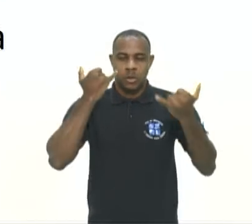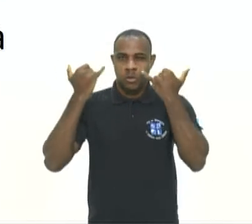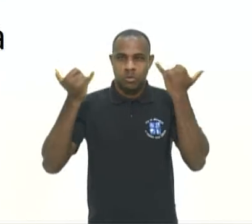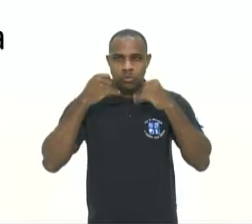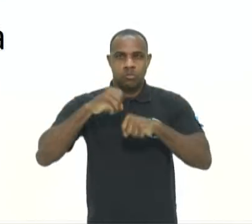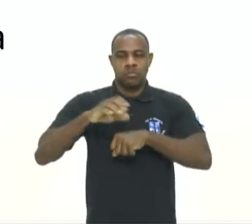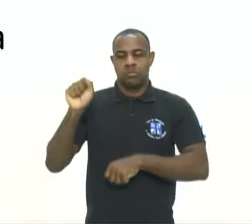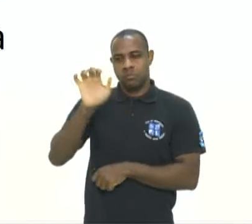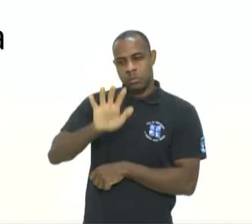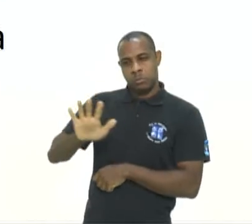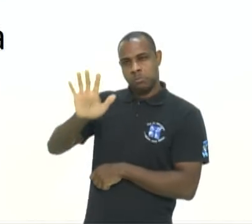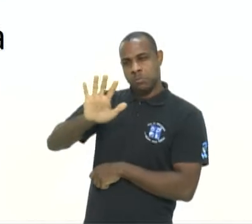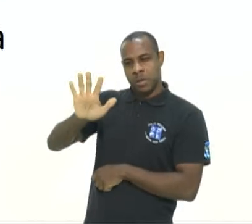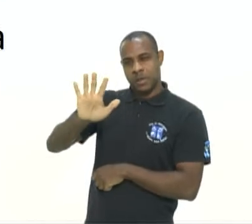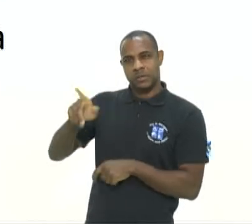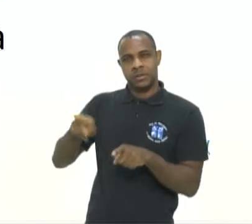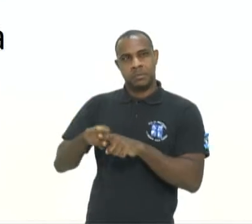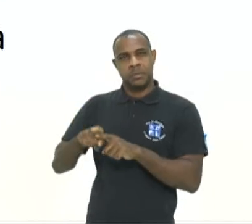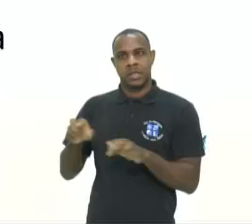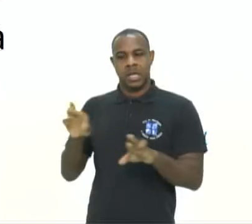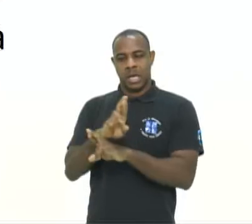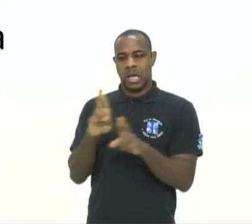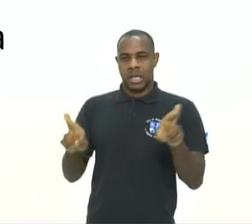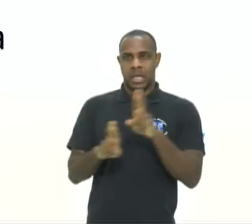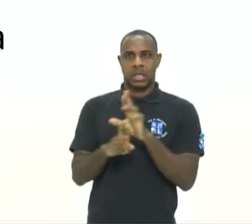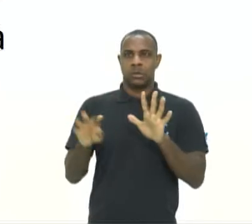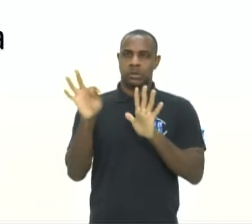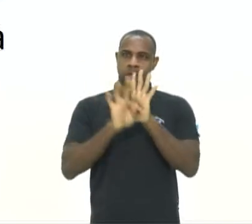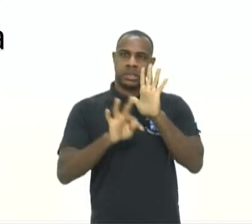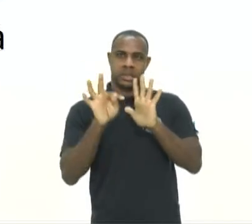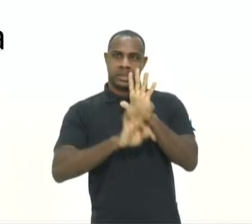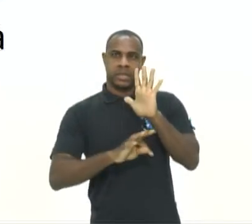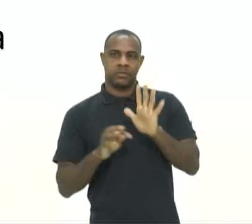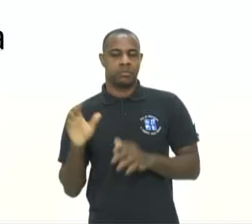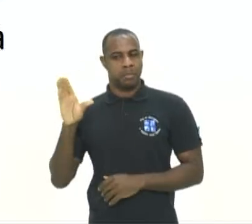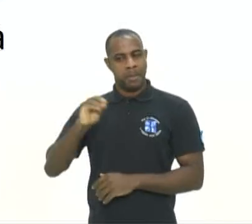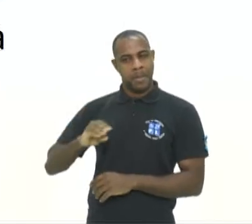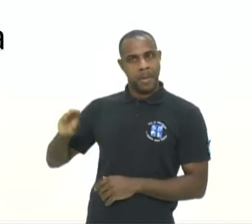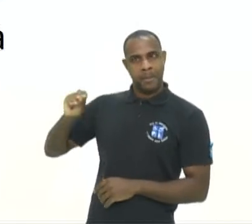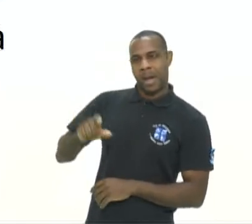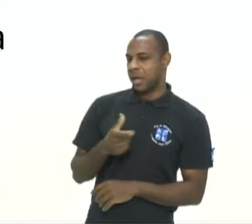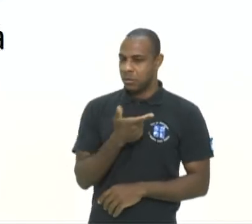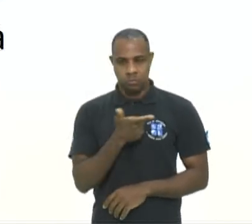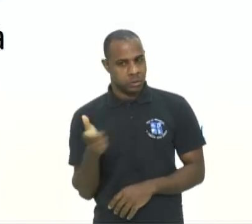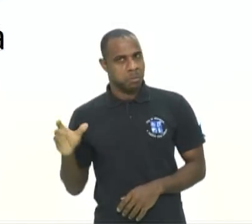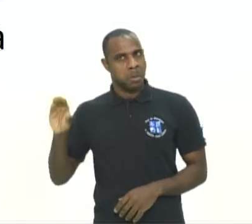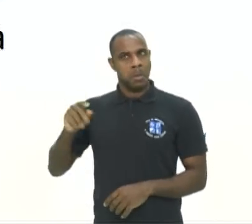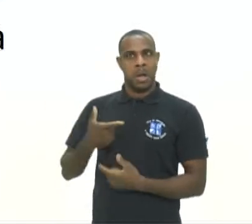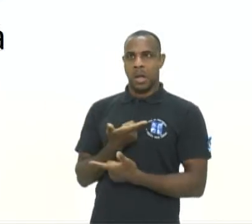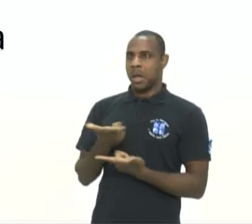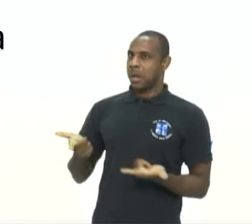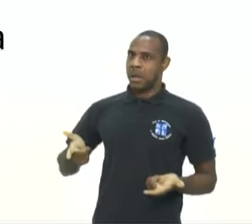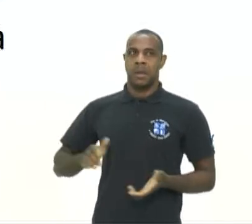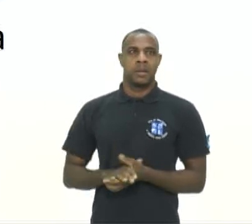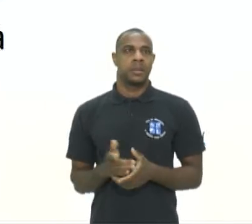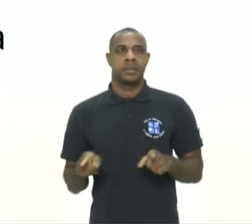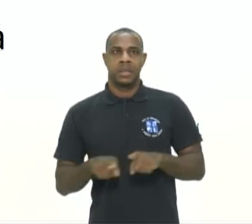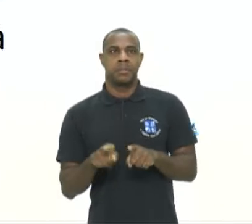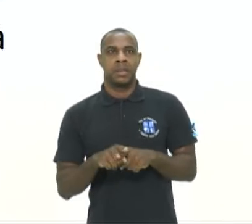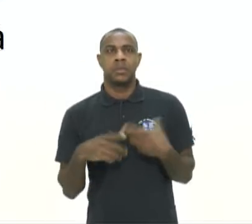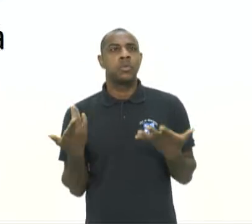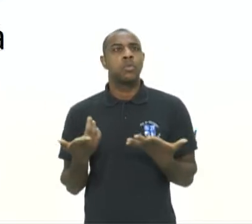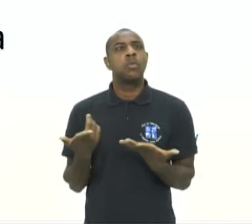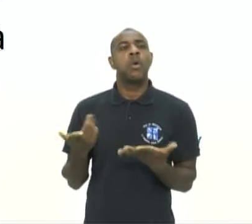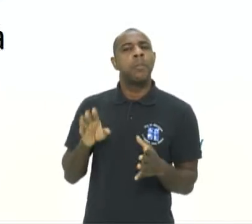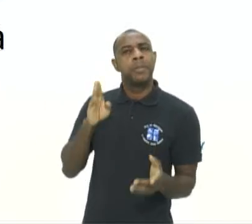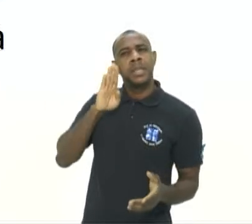imagens, estabelecendo a relação entre textos verbais e não verbais, compreender as intenções de cada